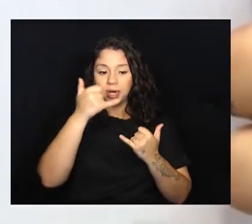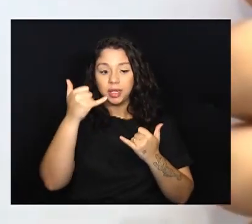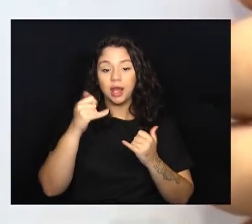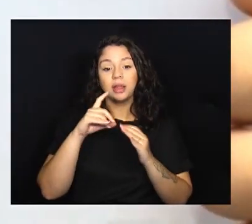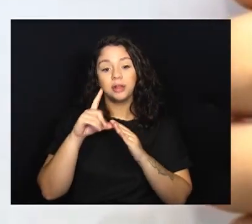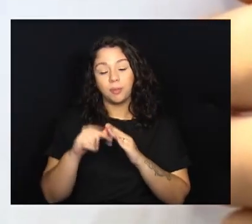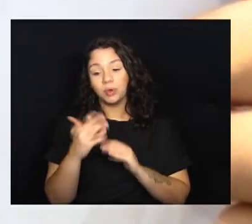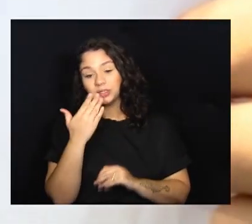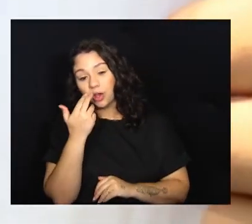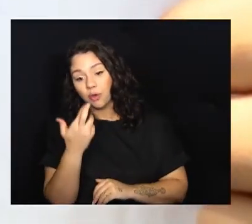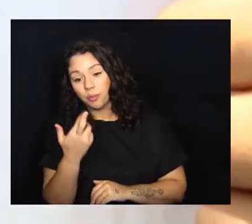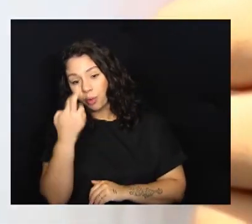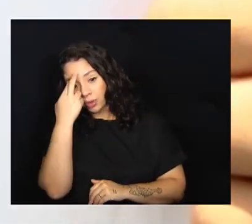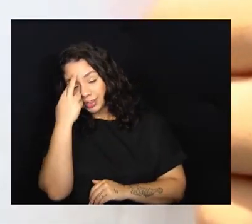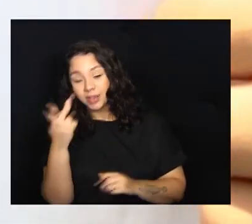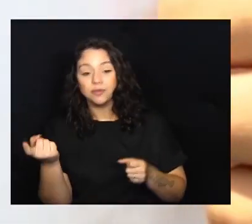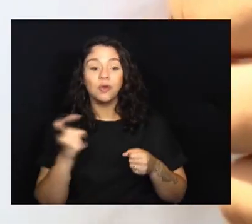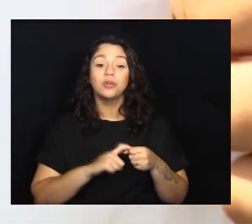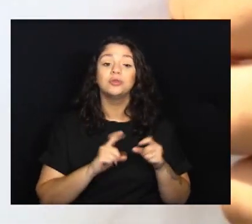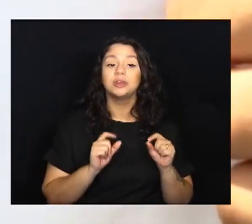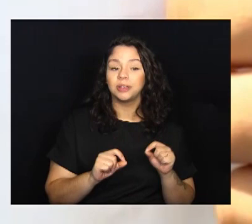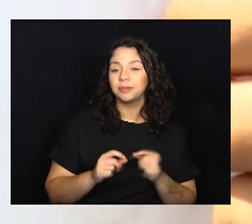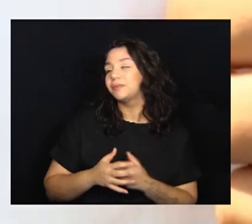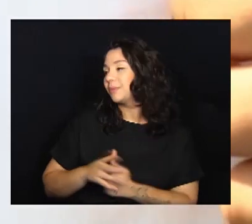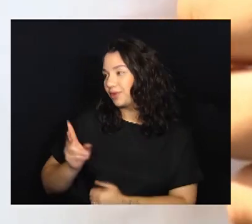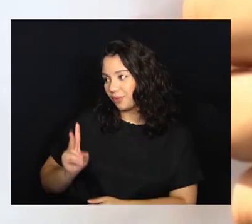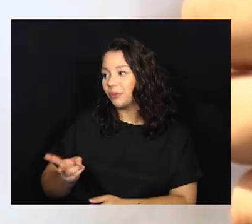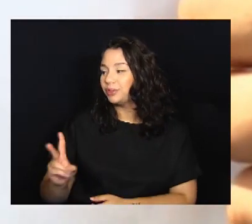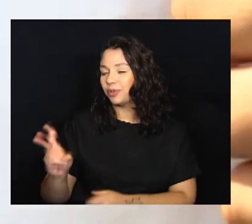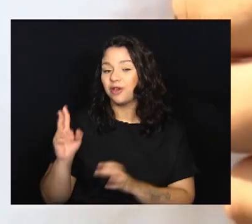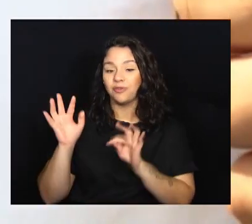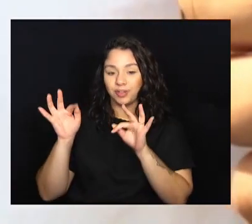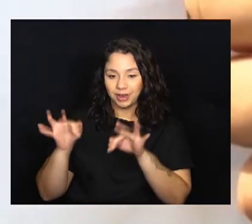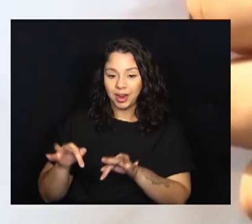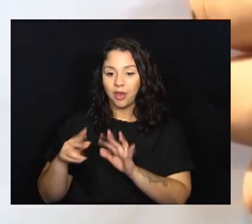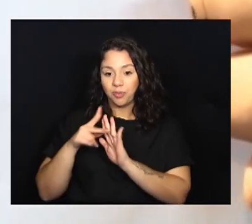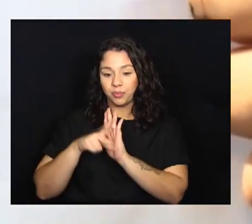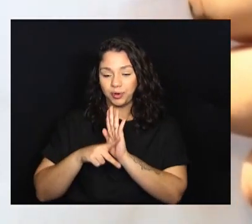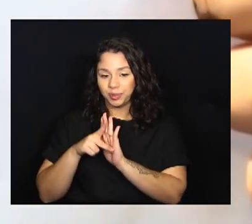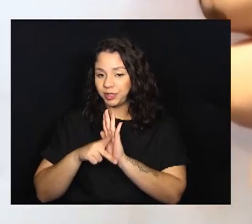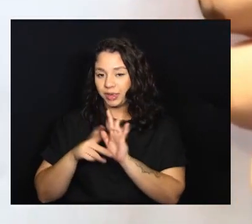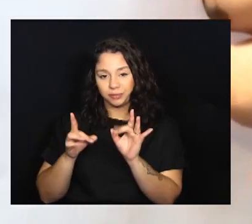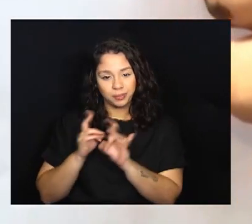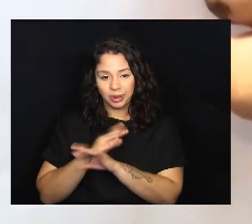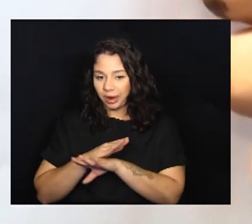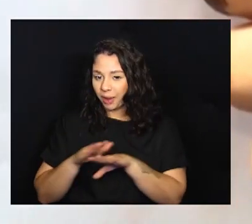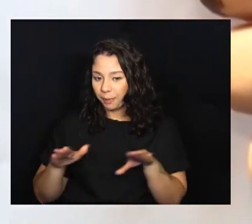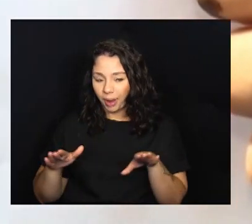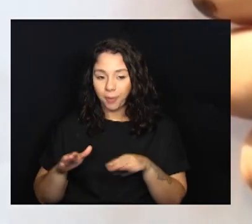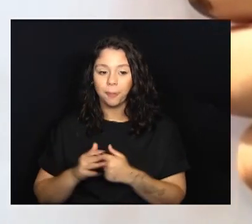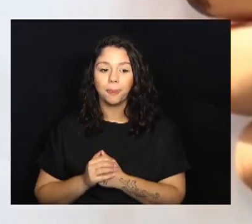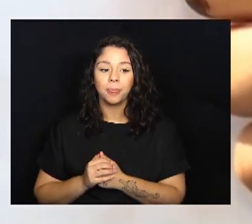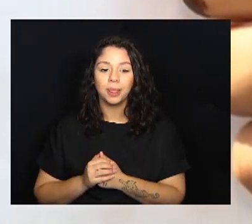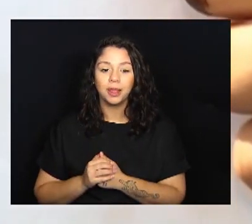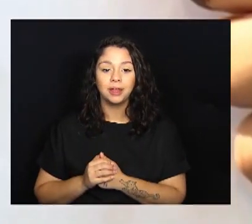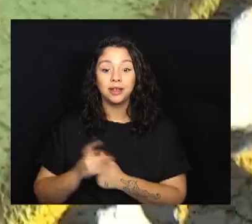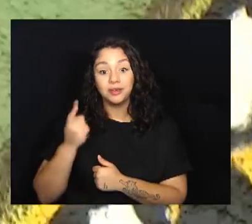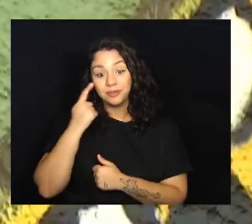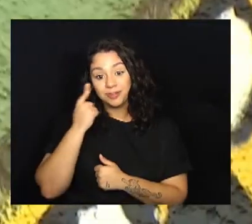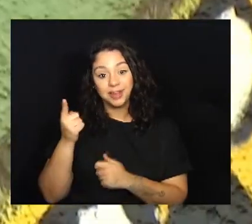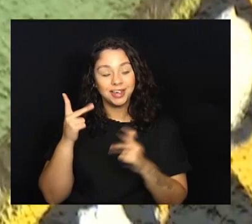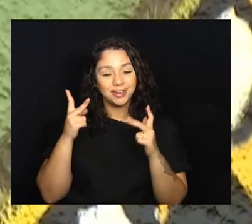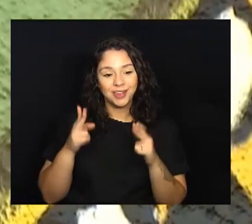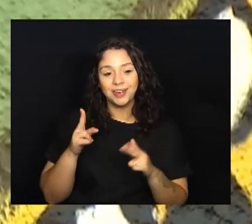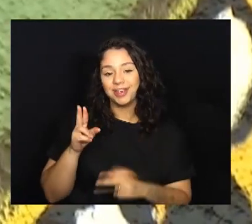depois vai voltar, vocês vão fazer o quê? A gente vai continuar, finalizar o trabalho e ficar do jeito que a Raquel ele